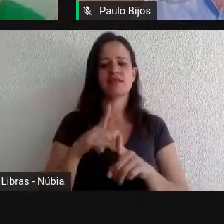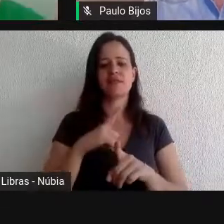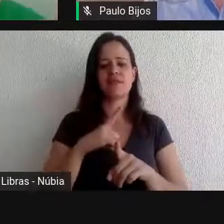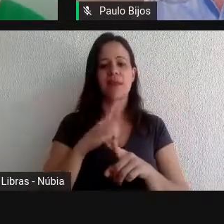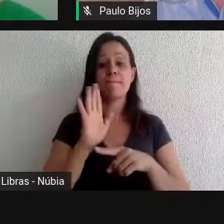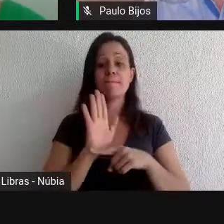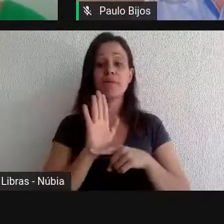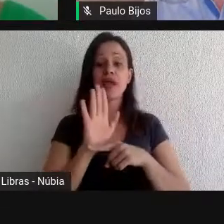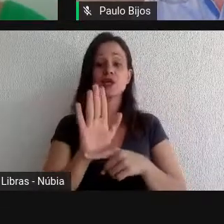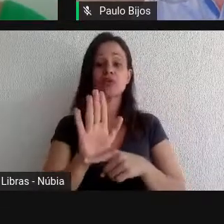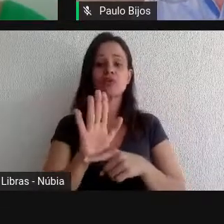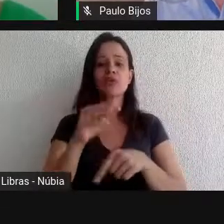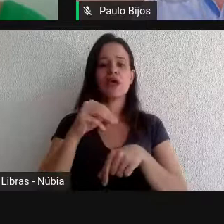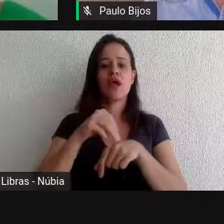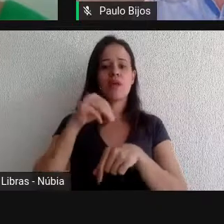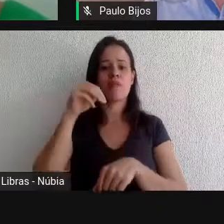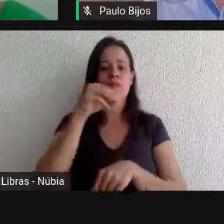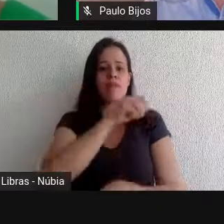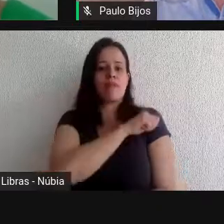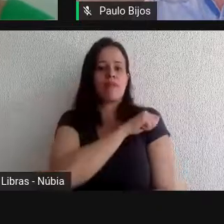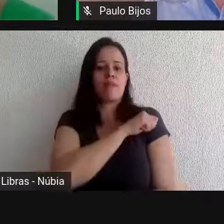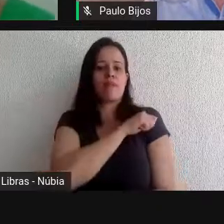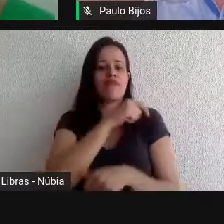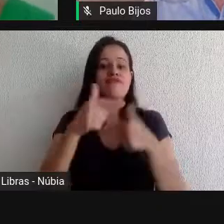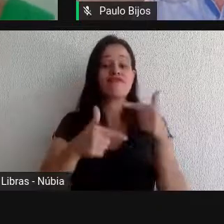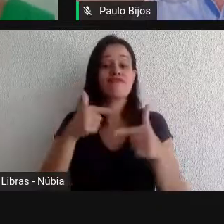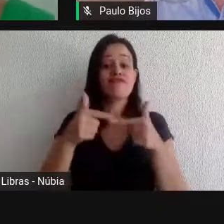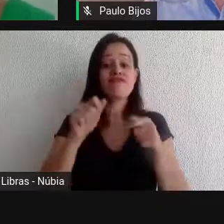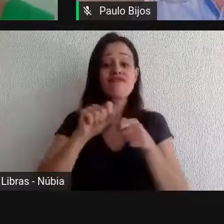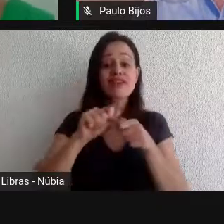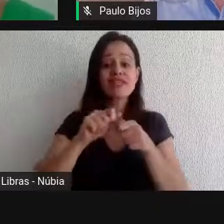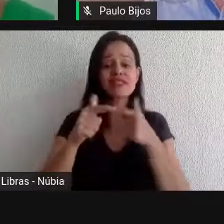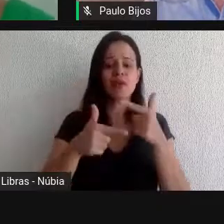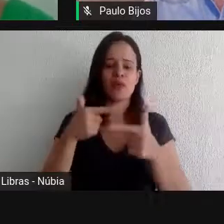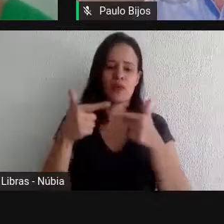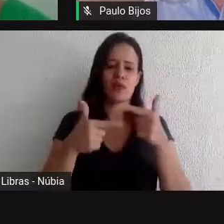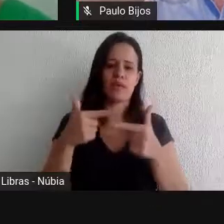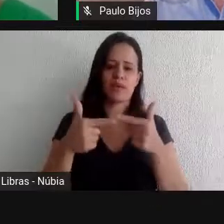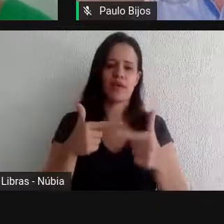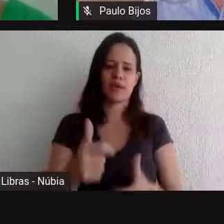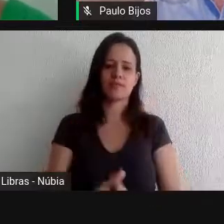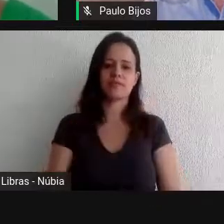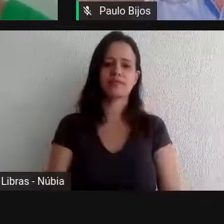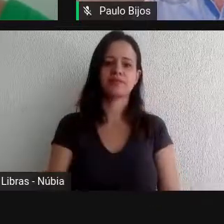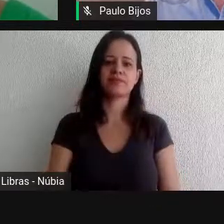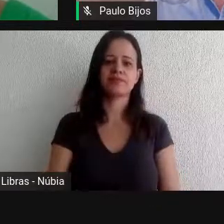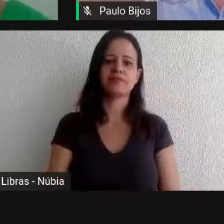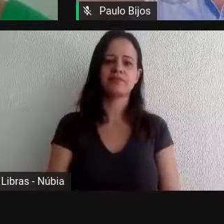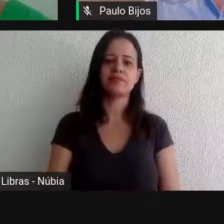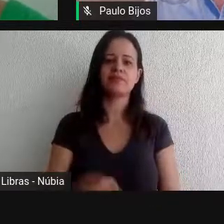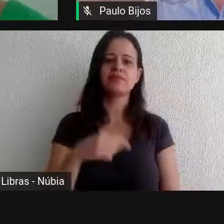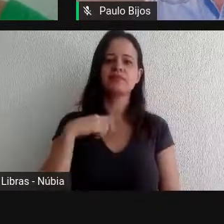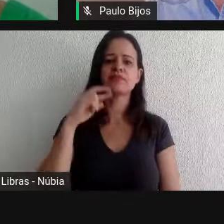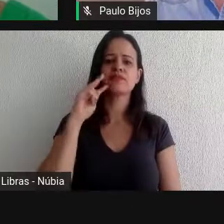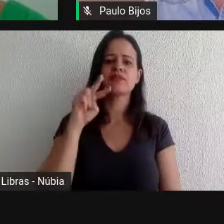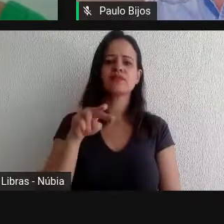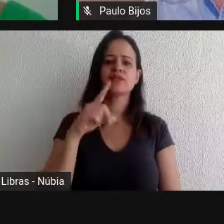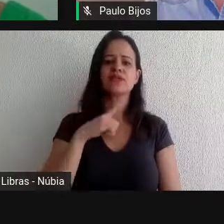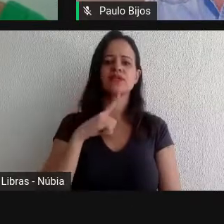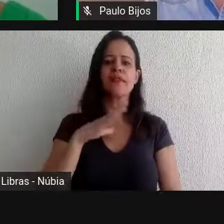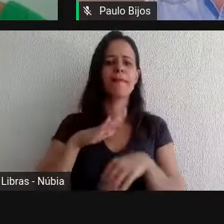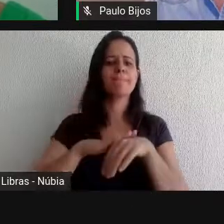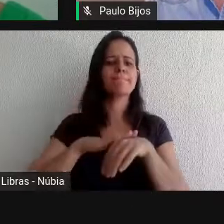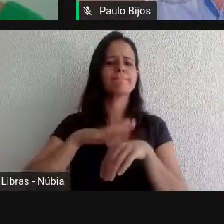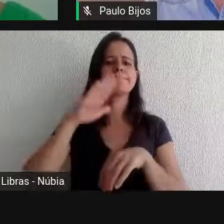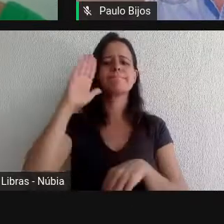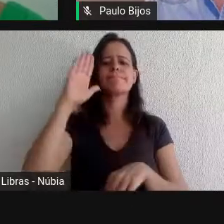ajudar o mestrando a fazer o trabalho dele. Então, tem isso, acho que é a coisa mais rica,